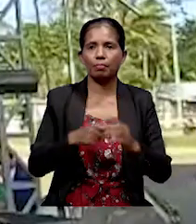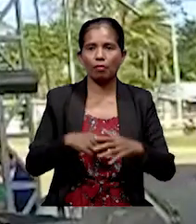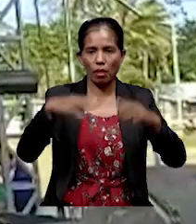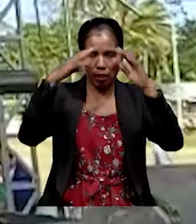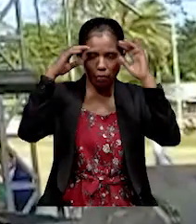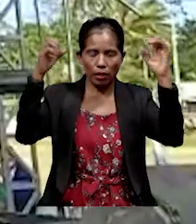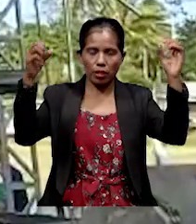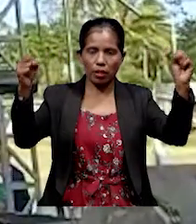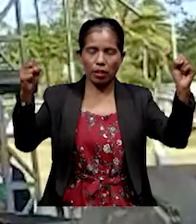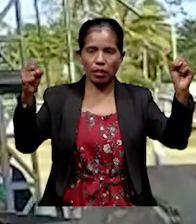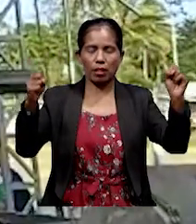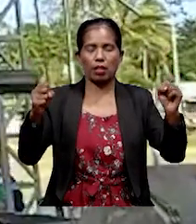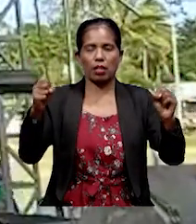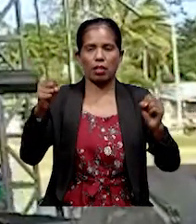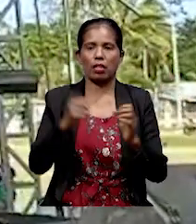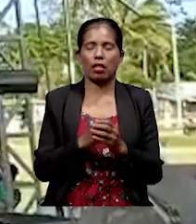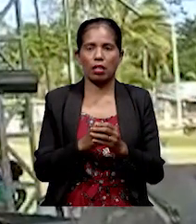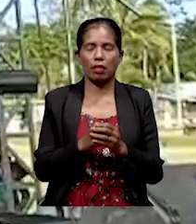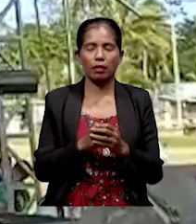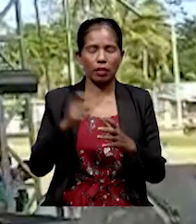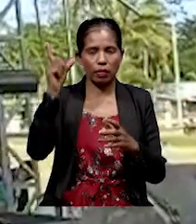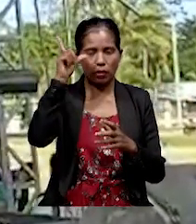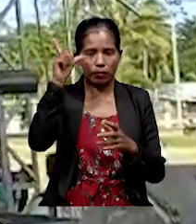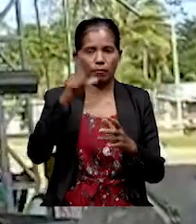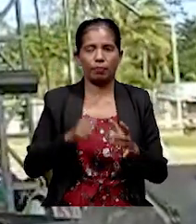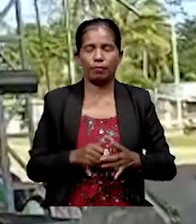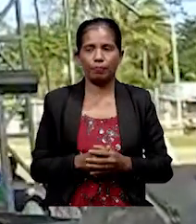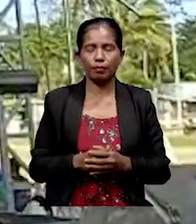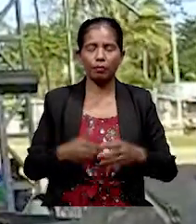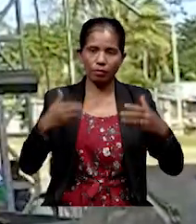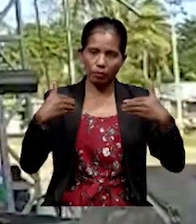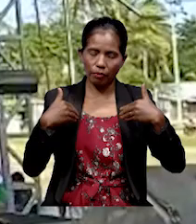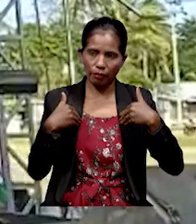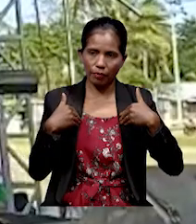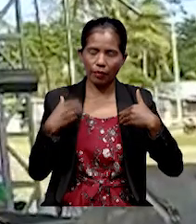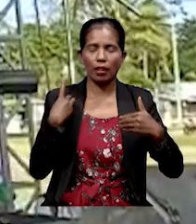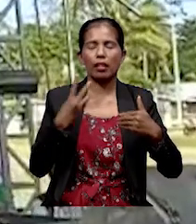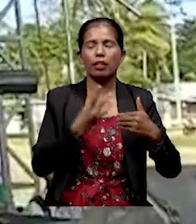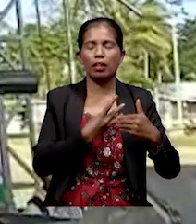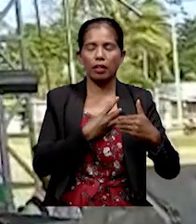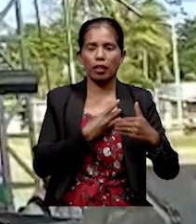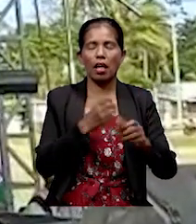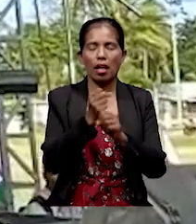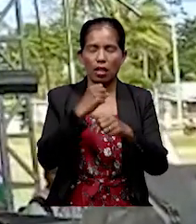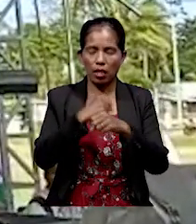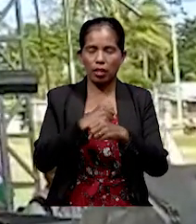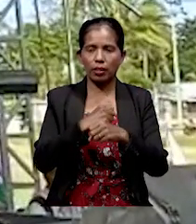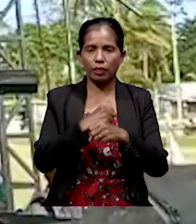Presidente da República, ia contexto, e tania Constituição,